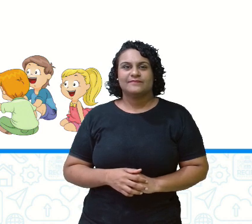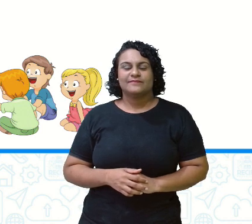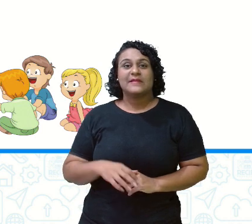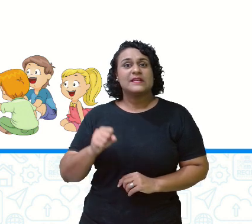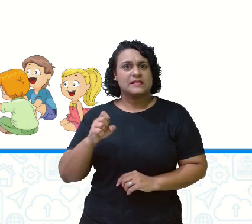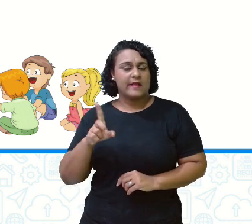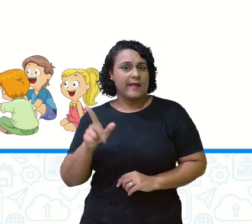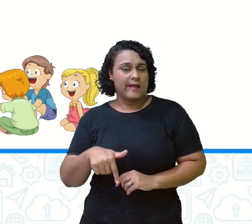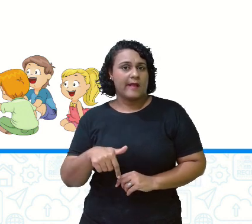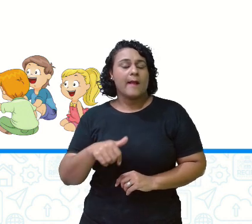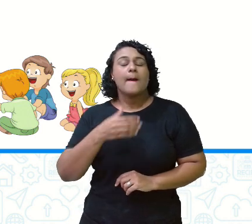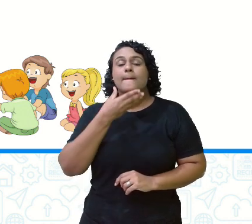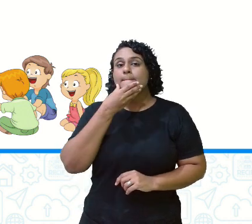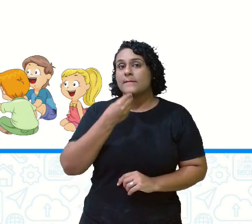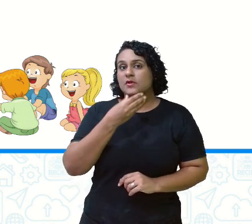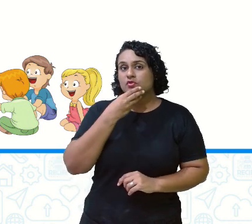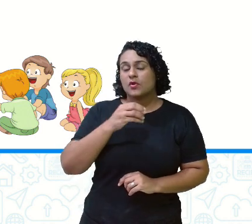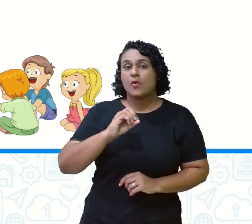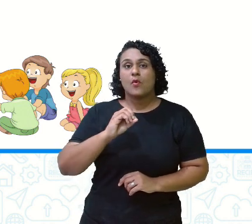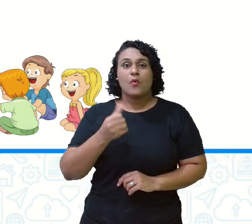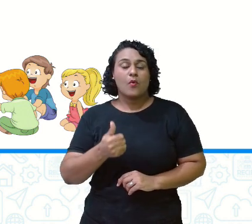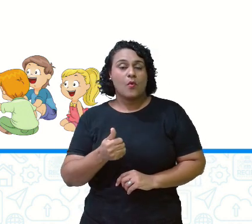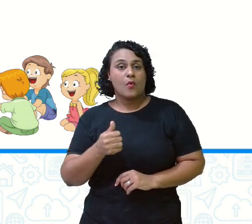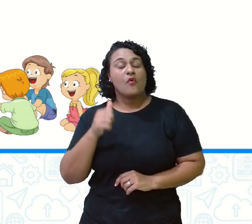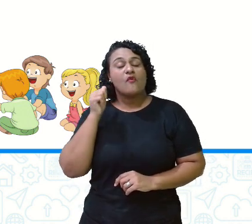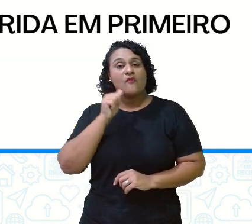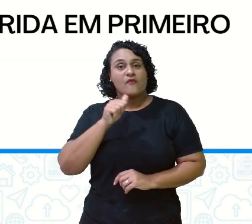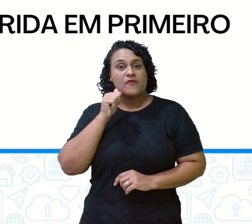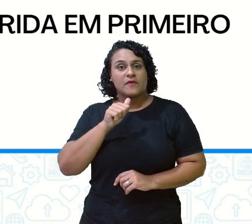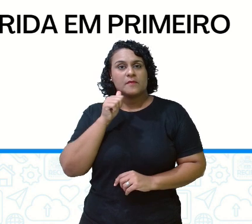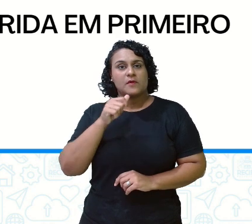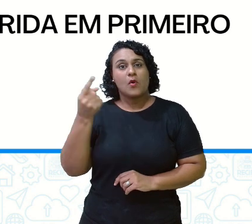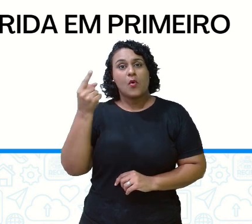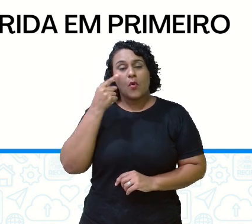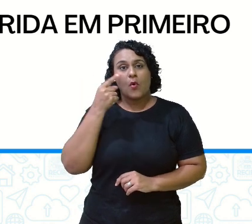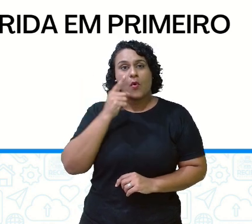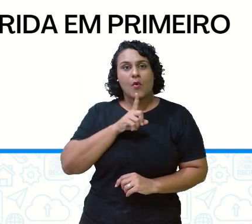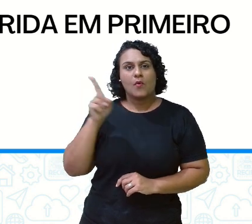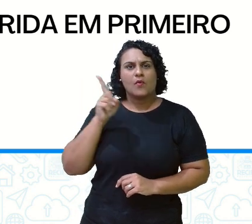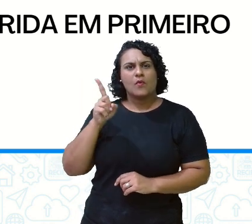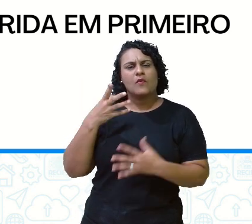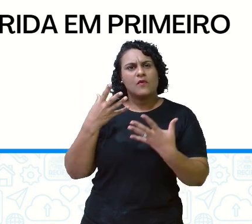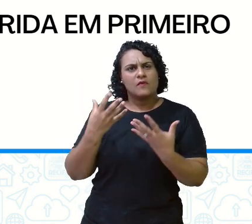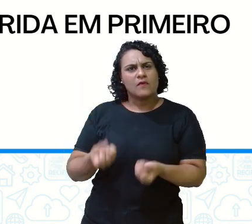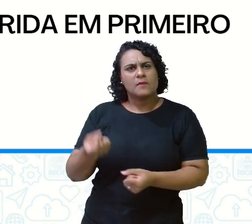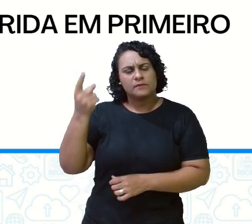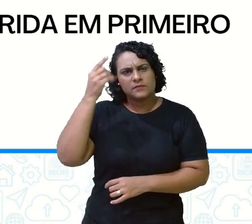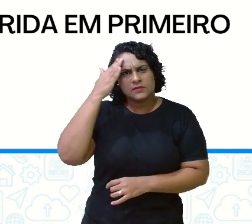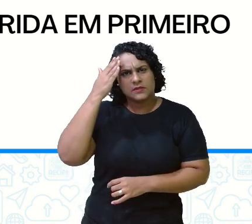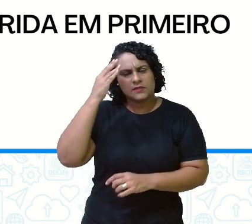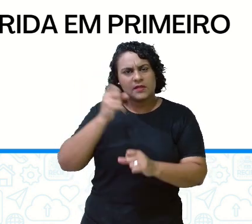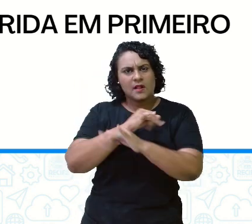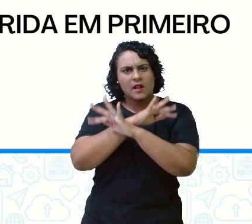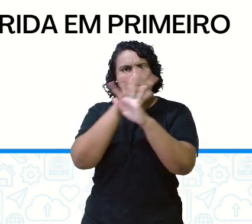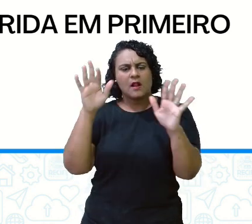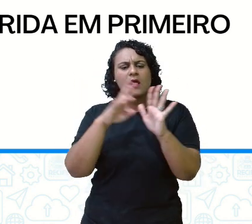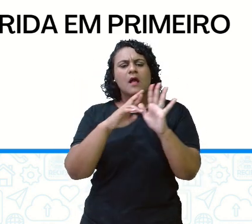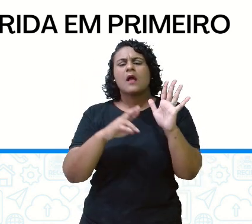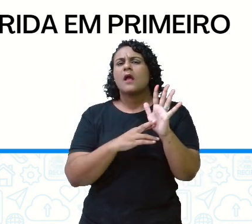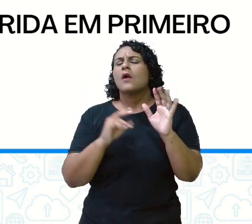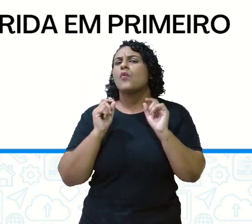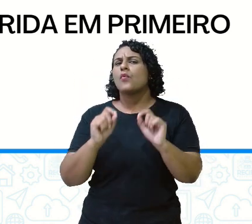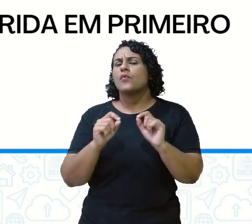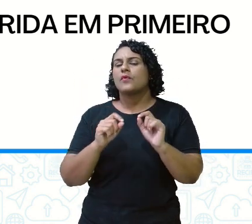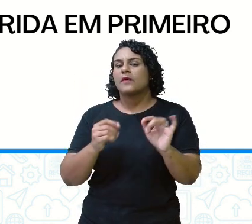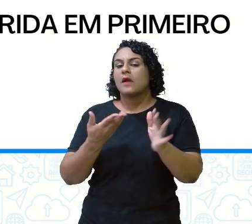Se é do gênero masculino ou do gênero feminino. Então, vejam aí. Vamos entender um pouquinho o que é que diz essa regra.